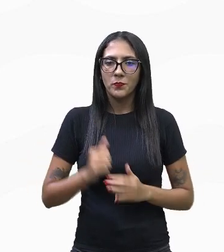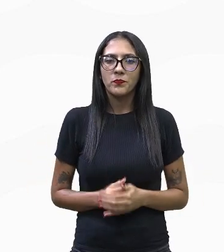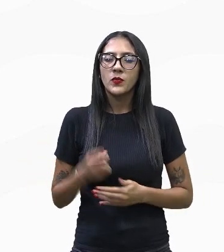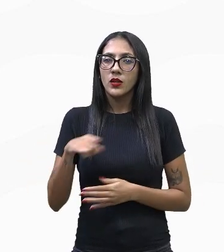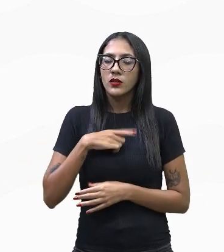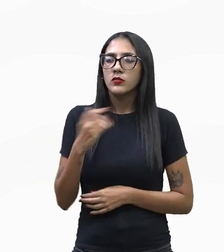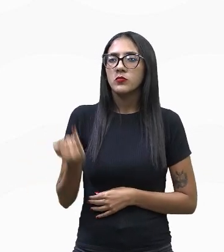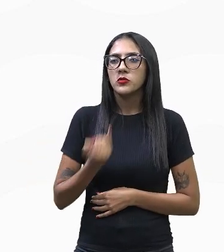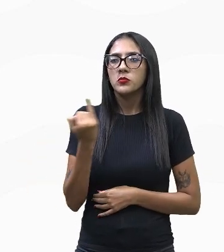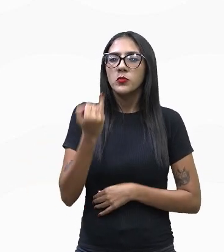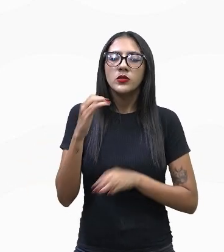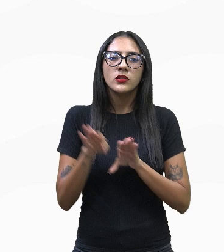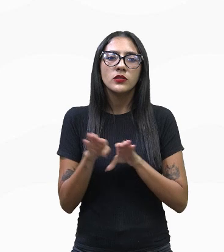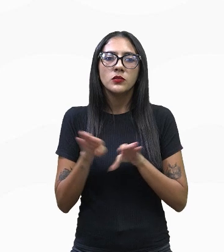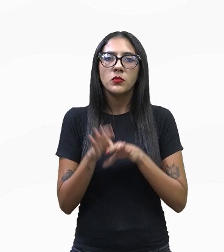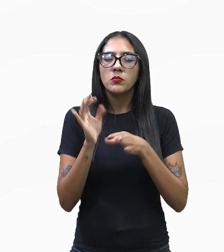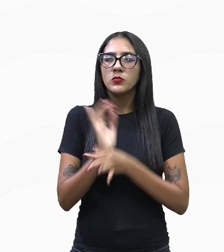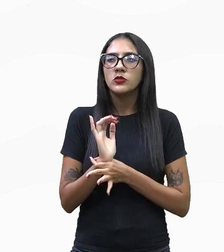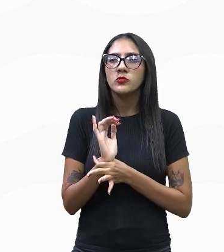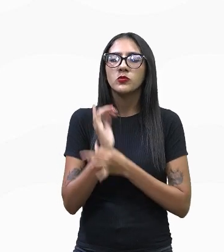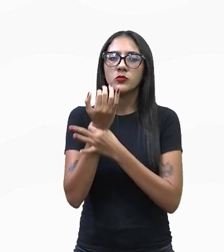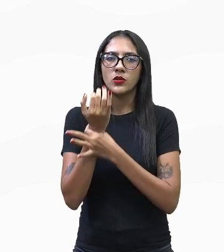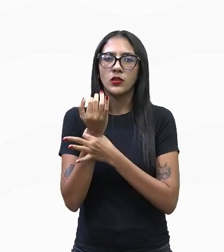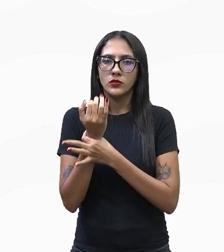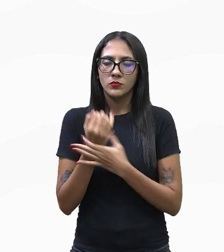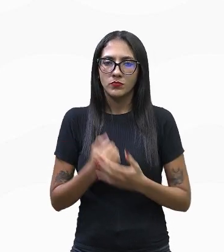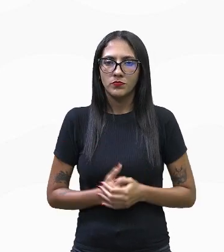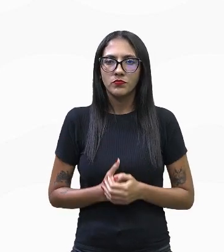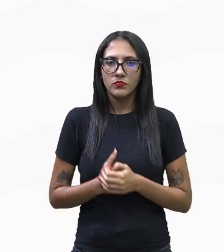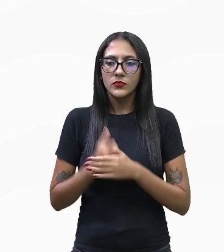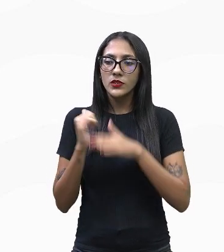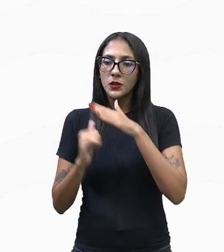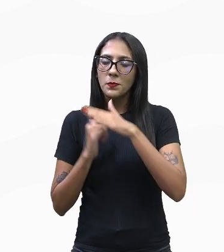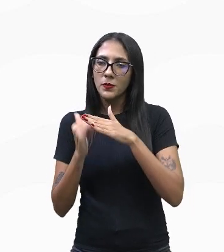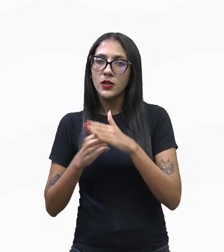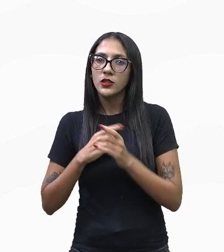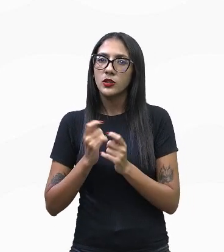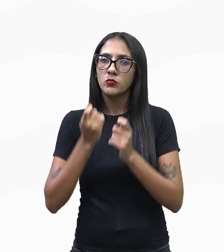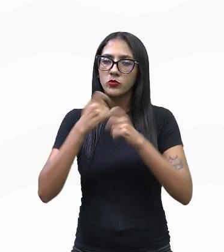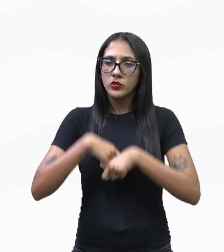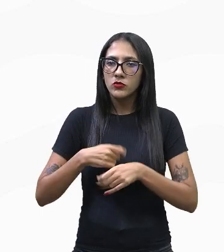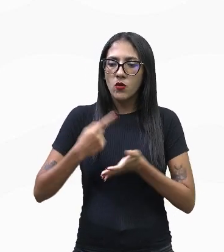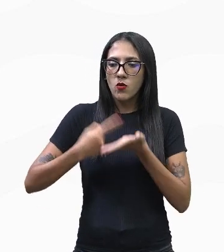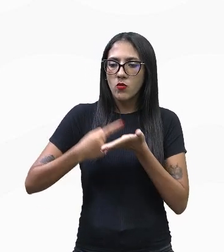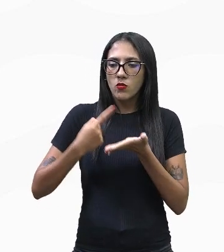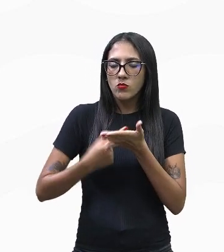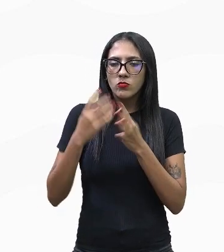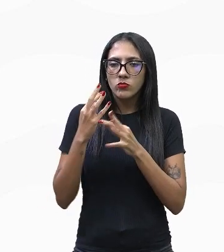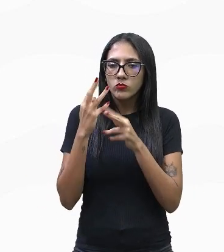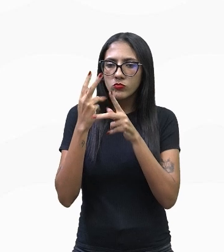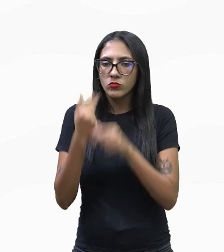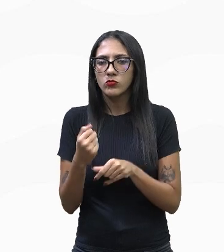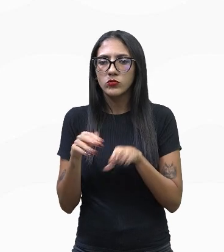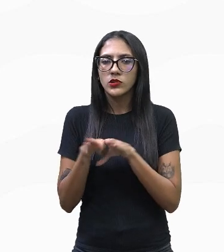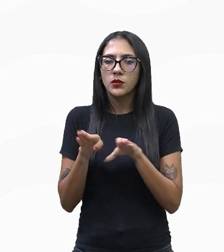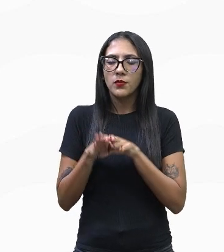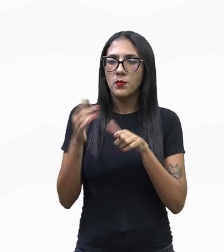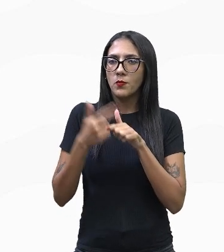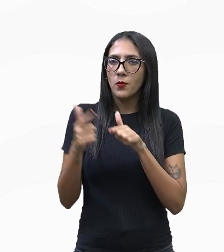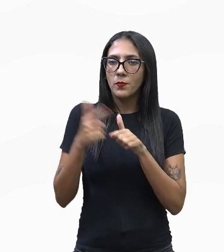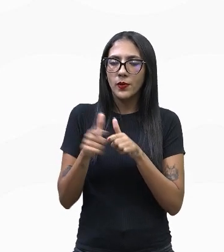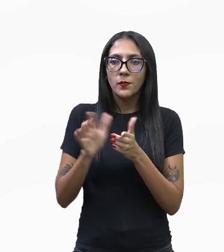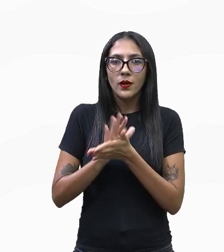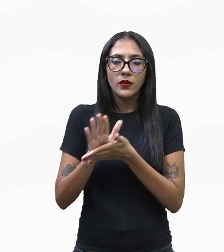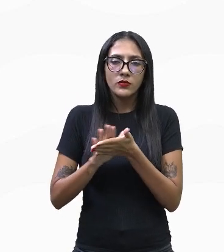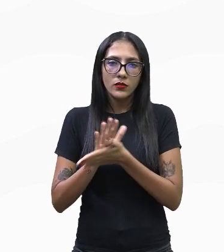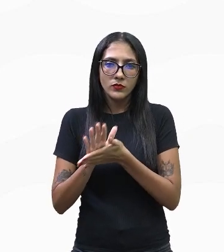funcionando, garantindo que a empresa possa honrar compromissos de curto prazo e operar sem interrupções financeiras.